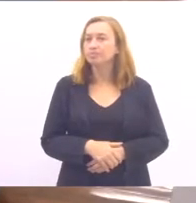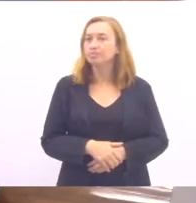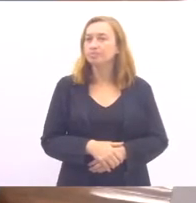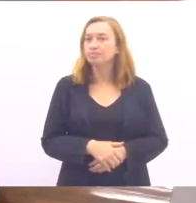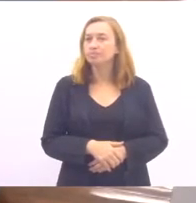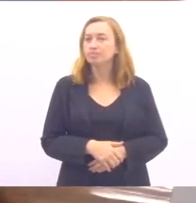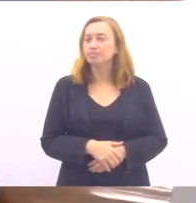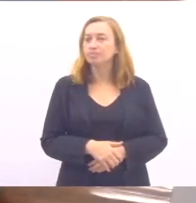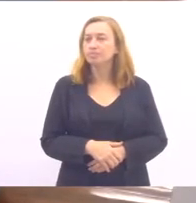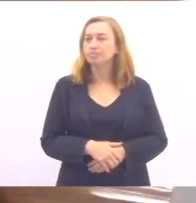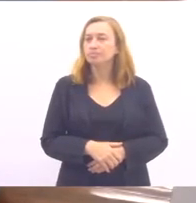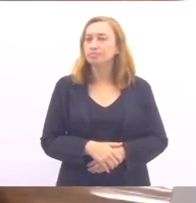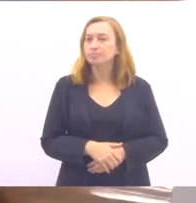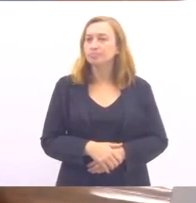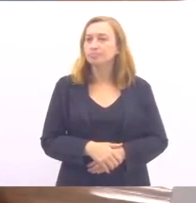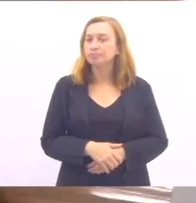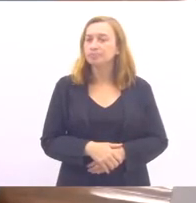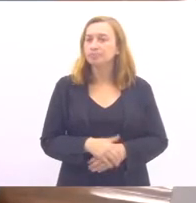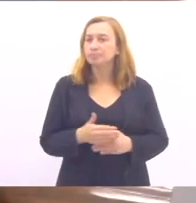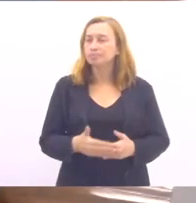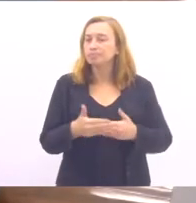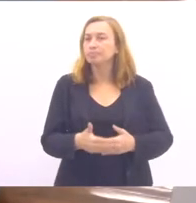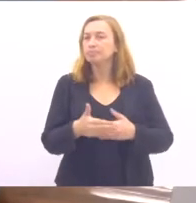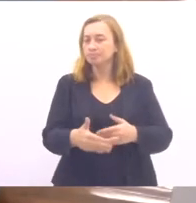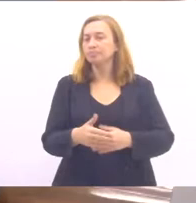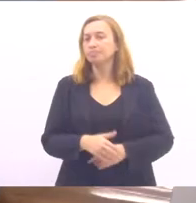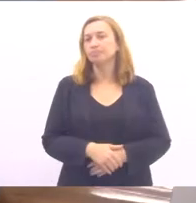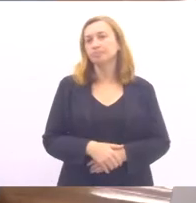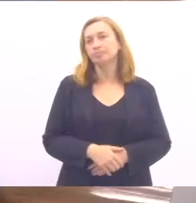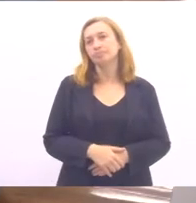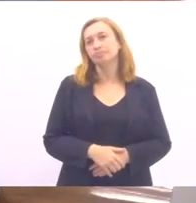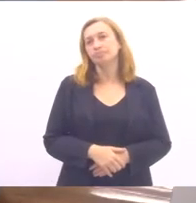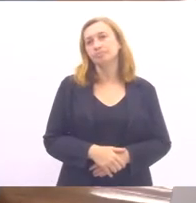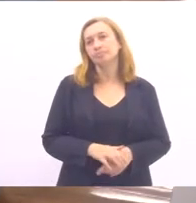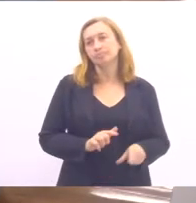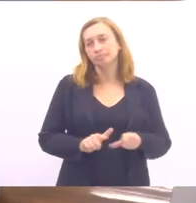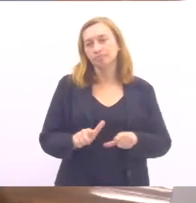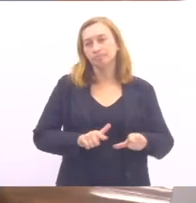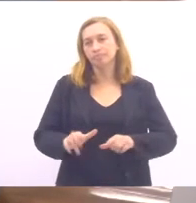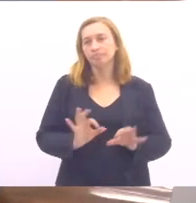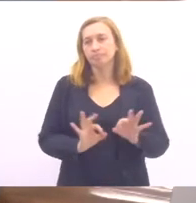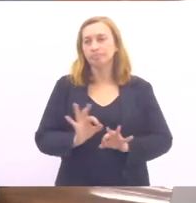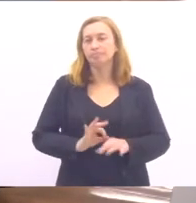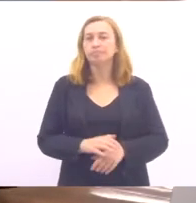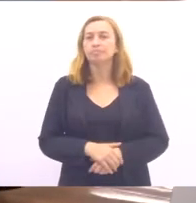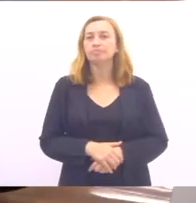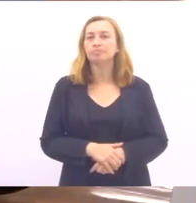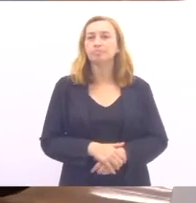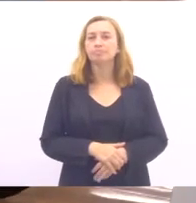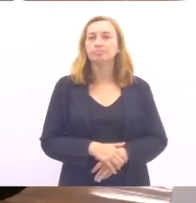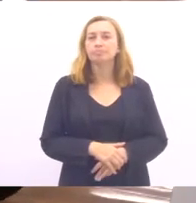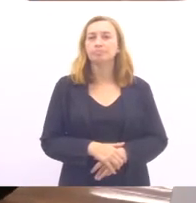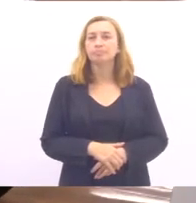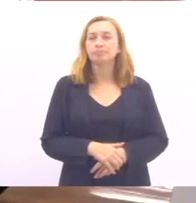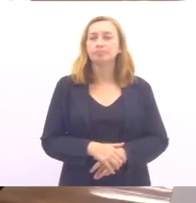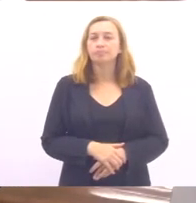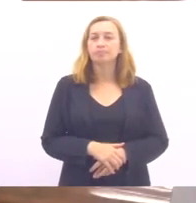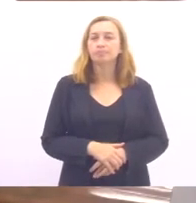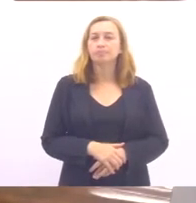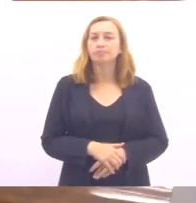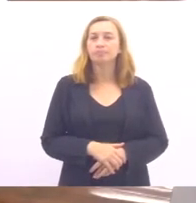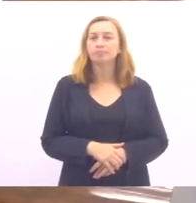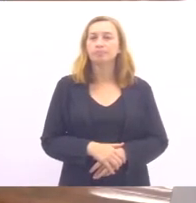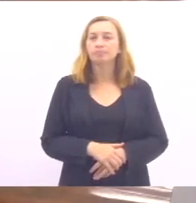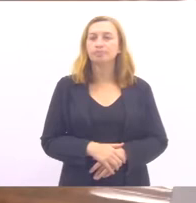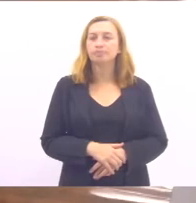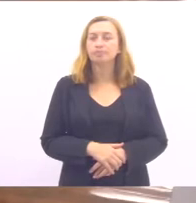para que avance aí com a operacionalização do programa. E complementando,